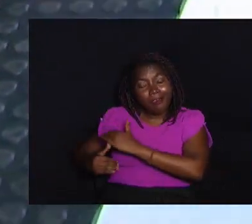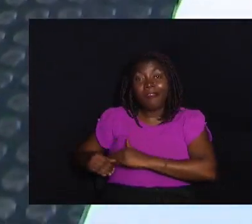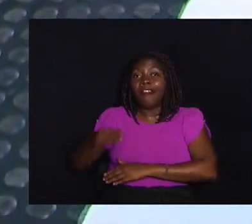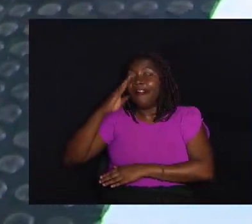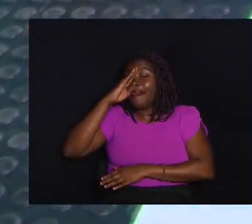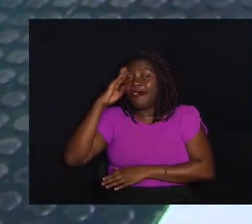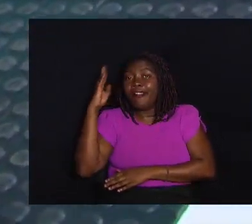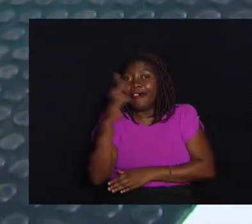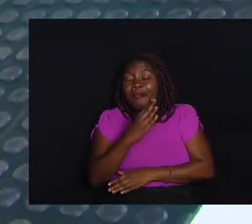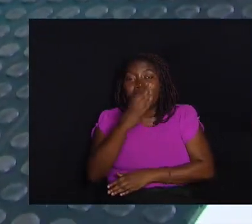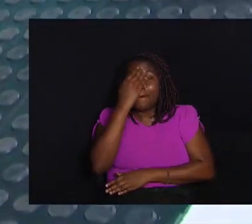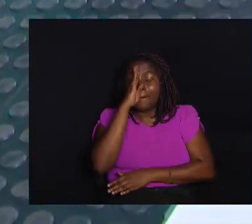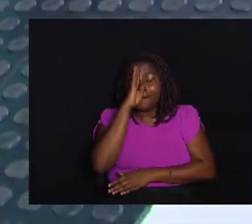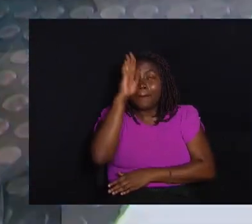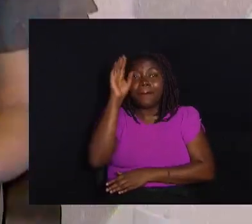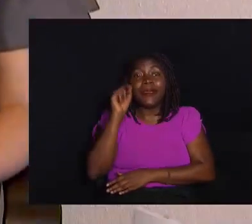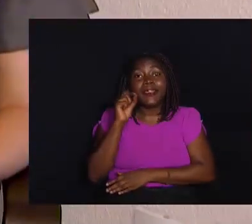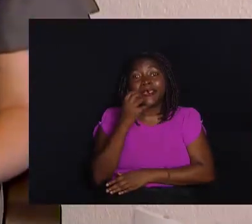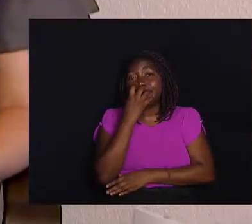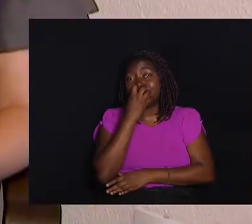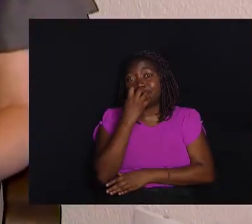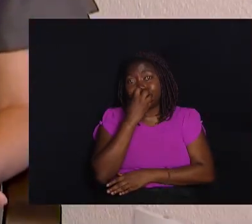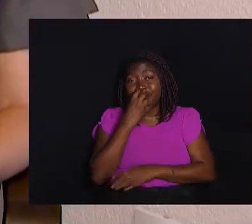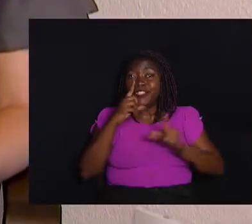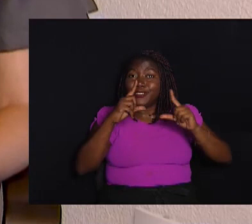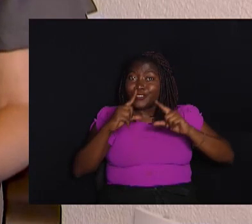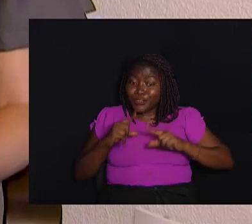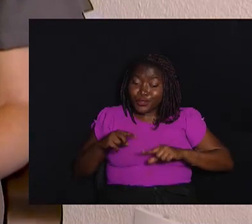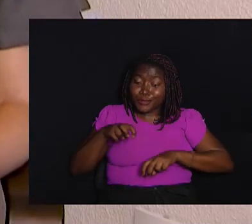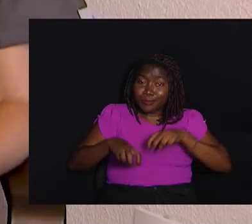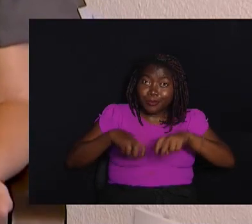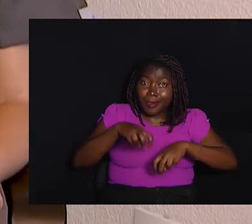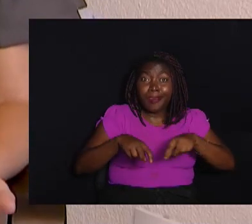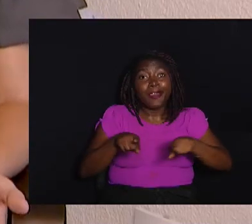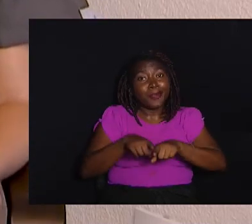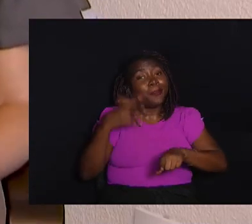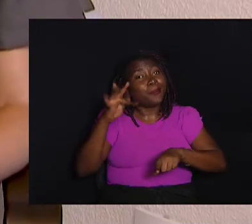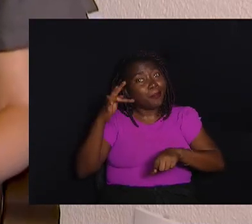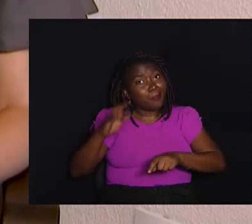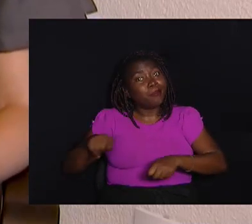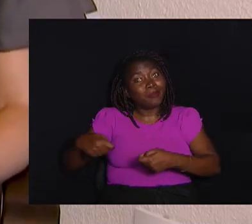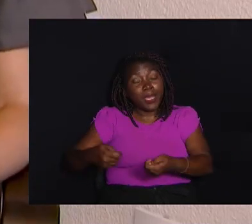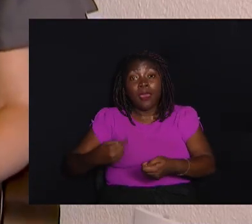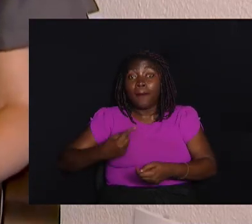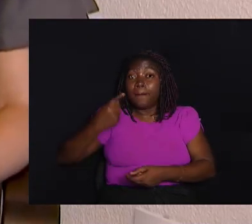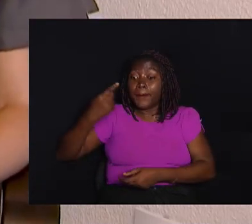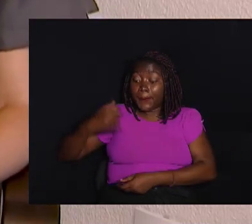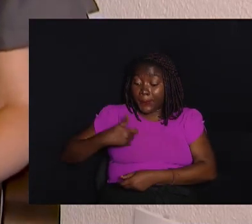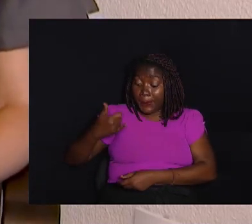a mobilidade e causando dor no animal. Desde do primeiro ano de vida, ele já pode apresentar isso,